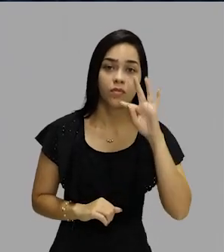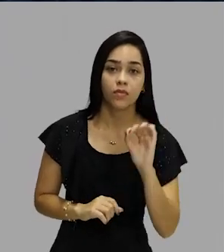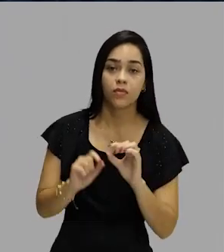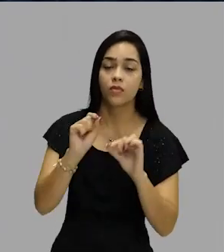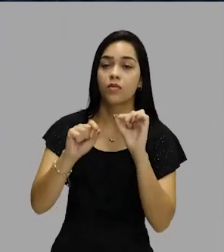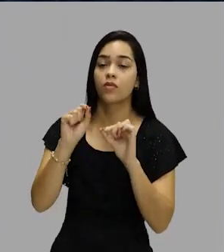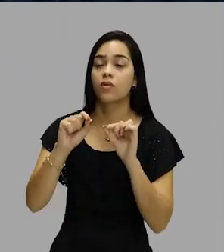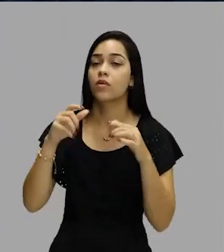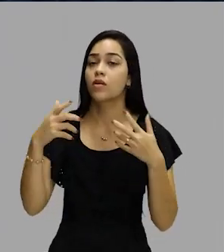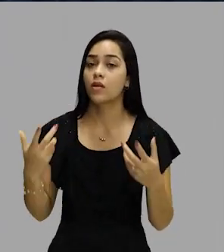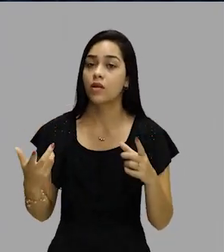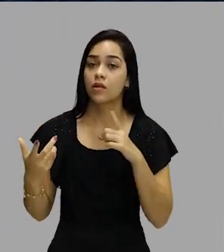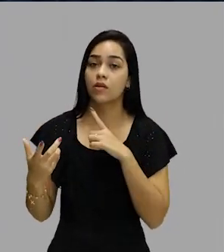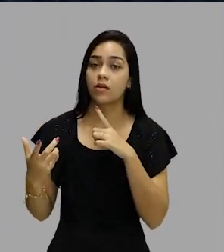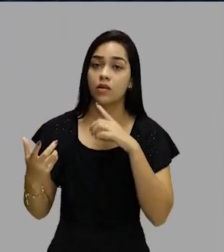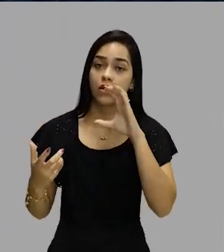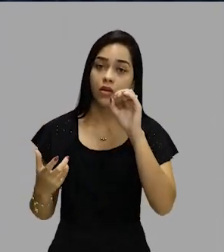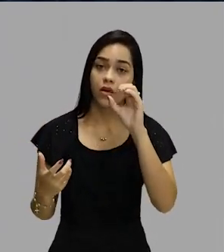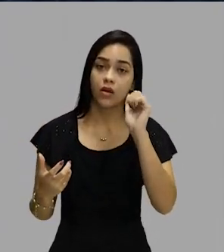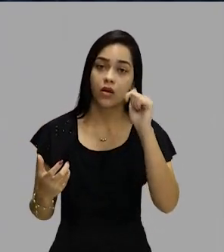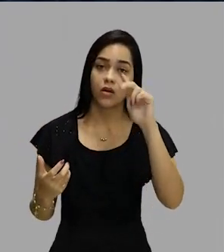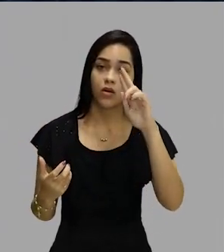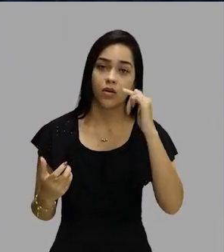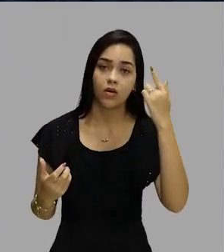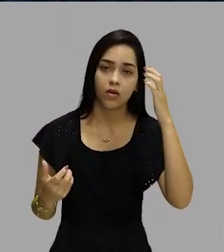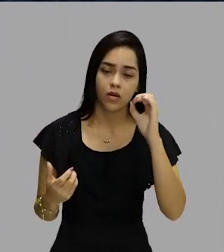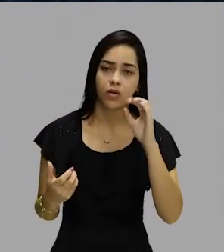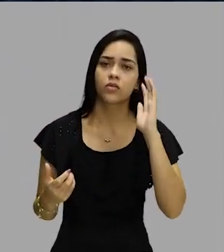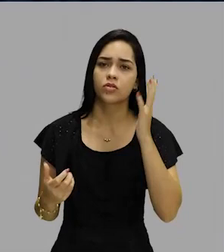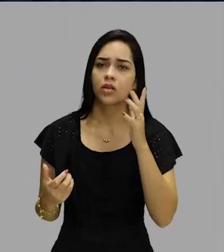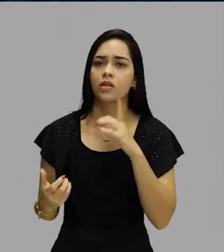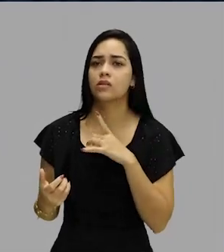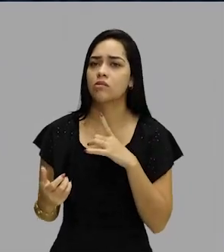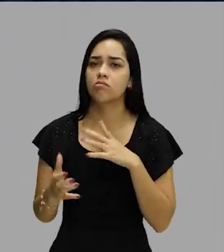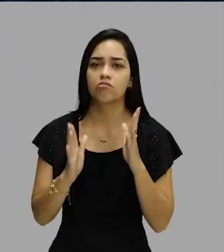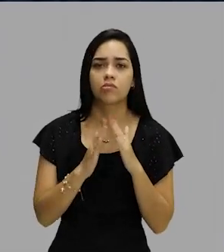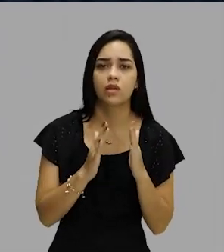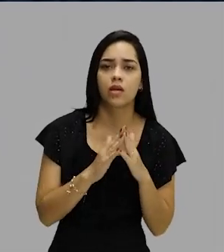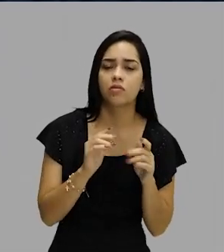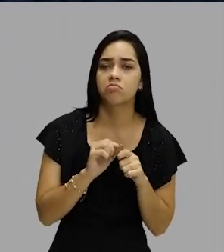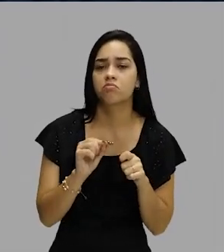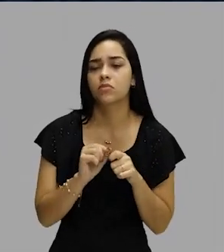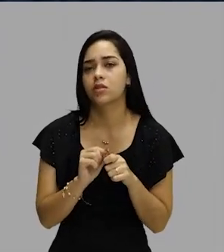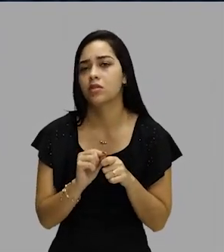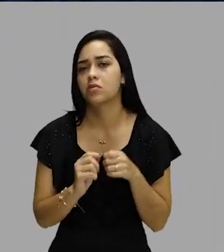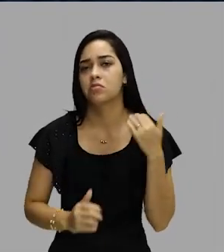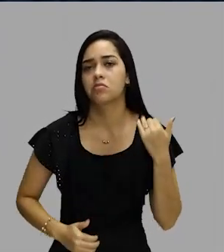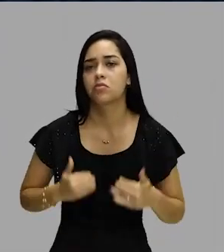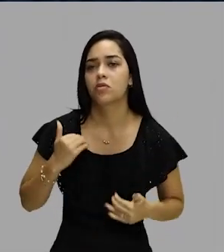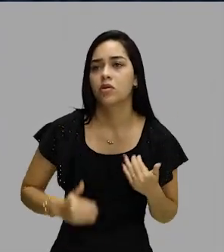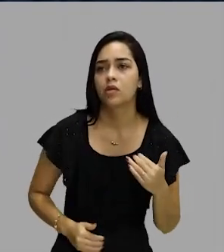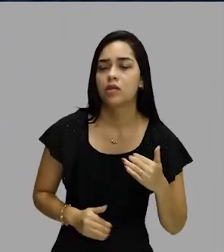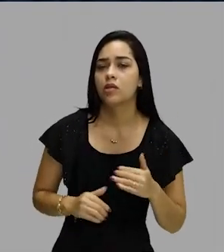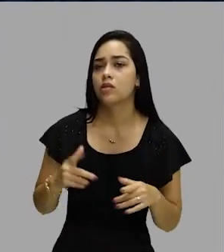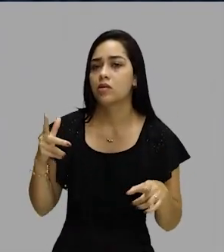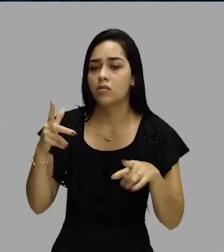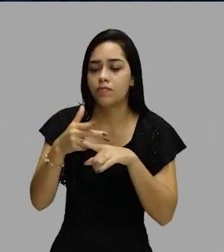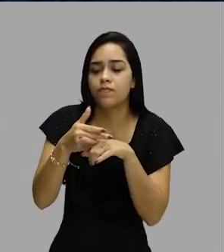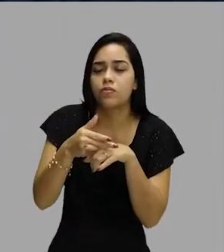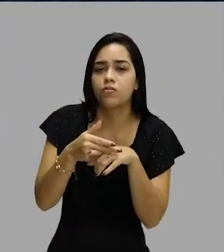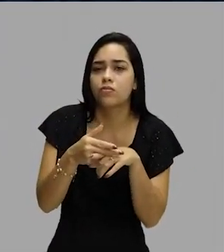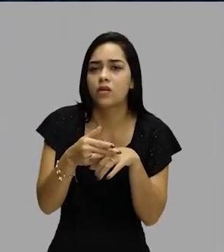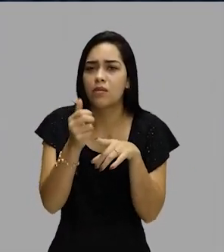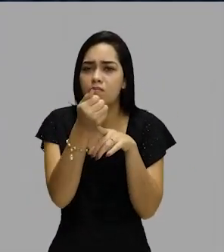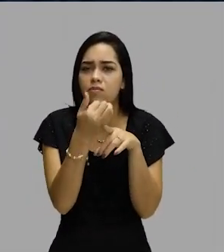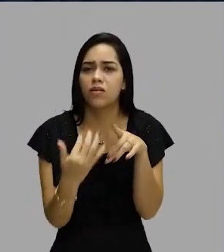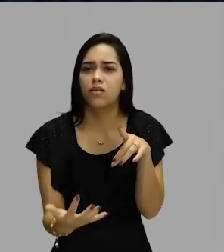que um resultado da coagulação. Todo mundo já em casa, fazendo alguma atividade física, terminou cortando o dedo,